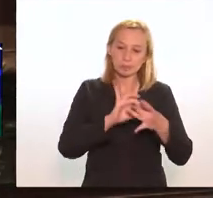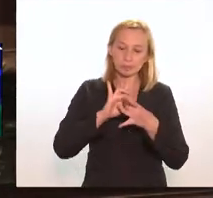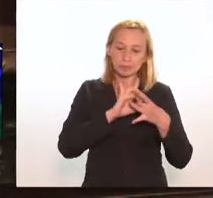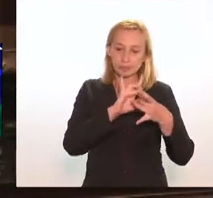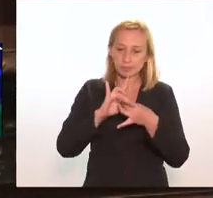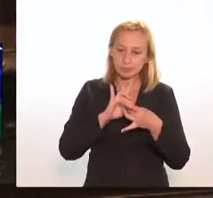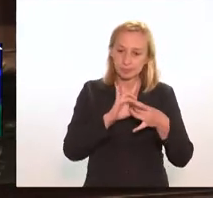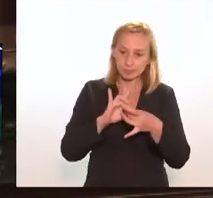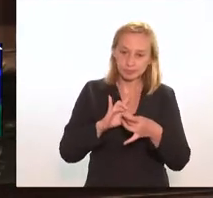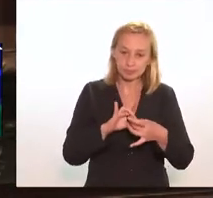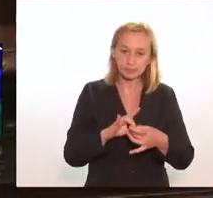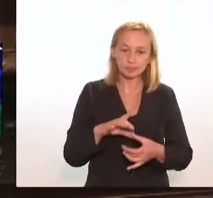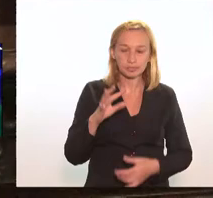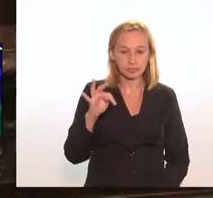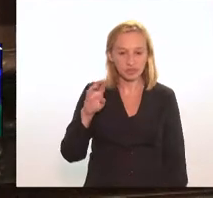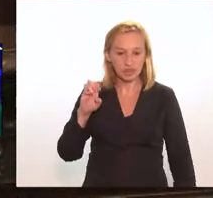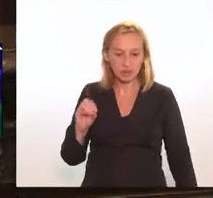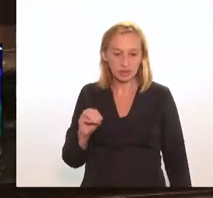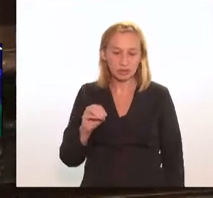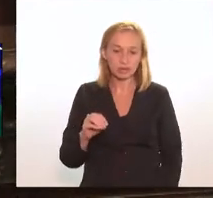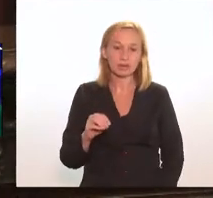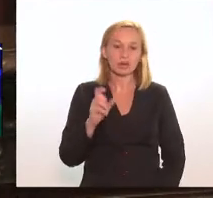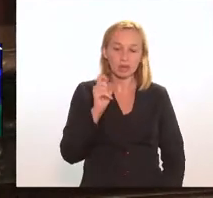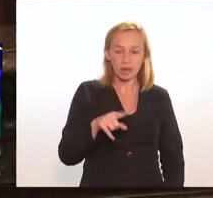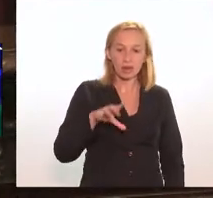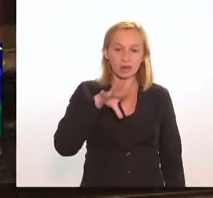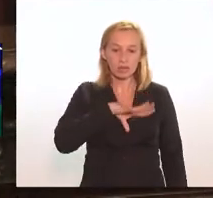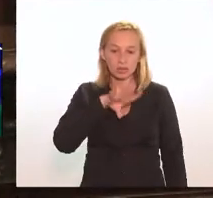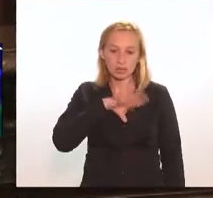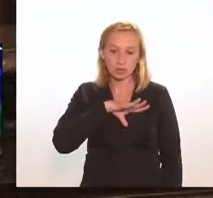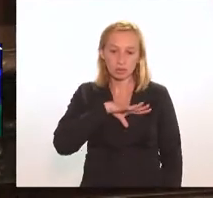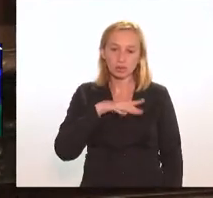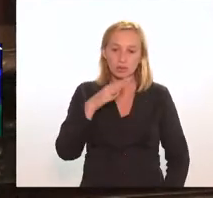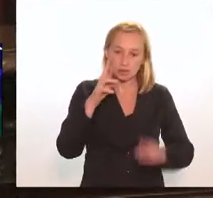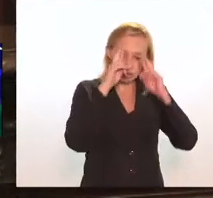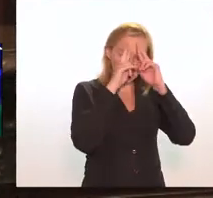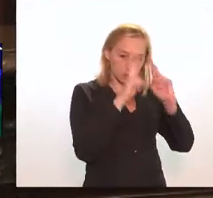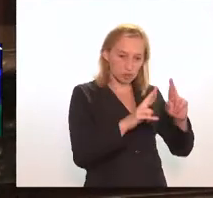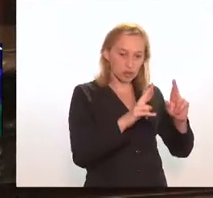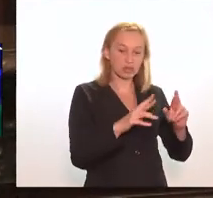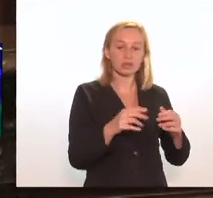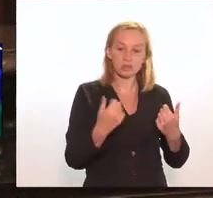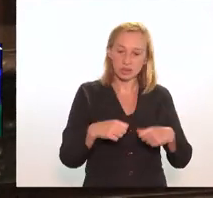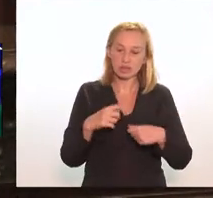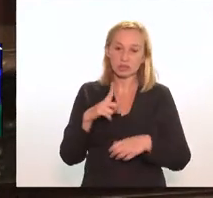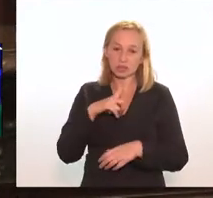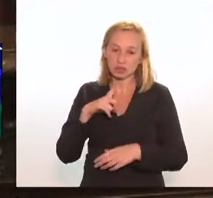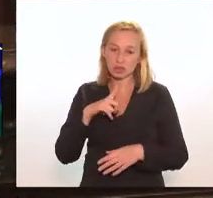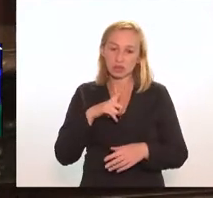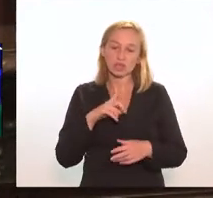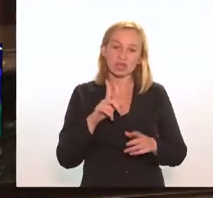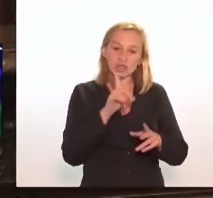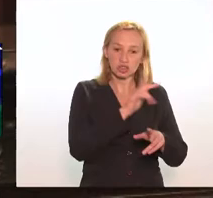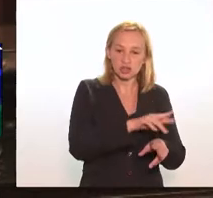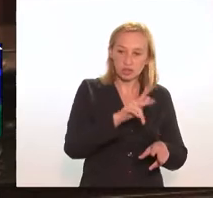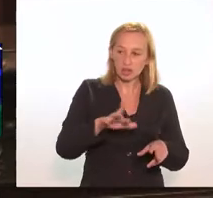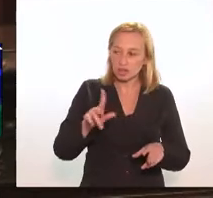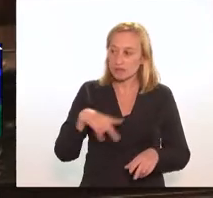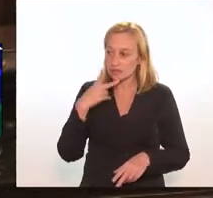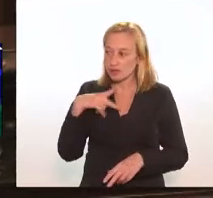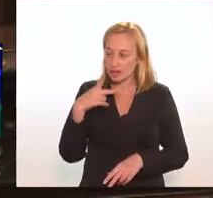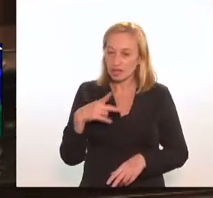o que nos unifica, como lembrou Fernando Pessoa, é a língua portuguesa, e a partir daí é o respeito que temos que ter à diversidade de expressão, à diversidade